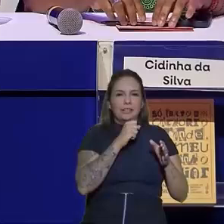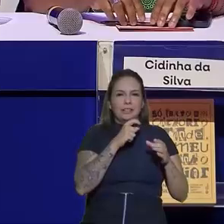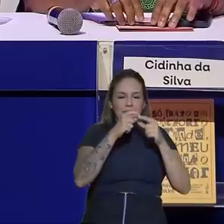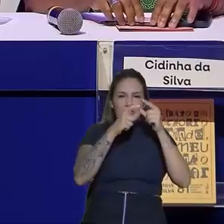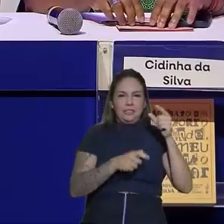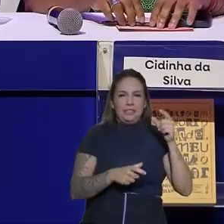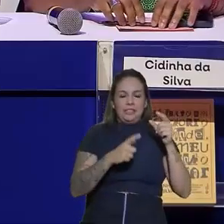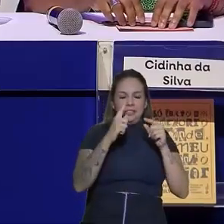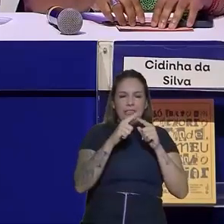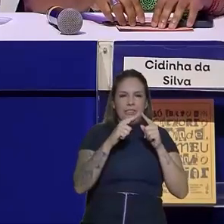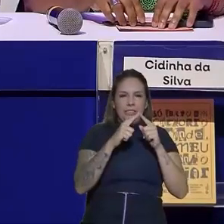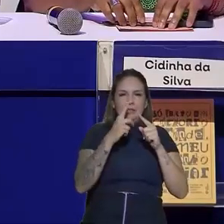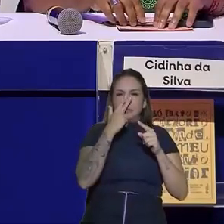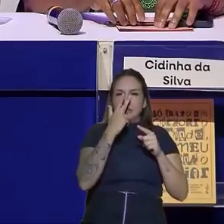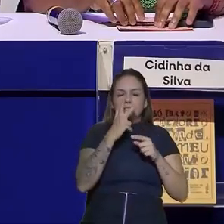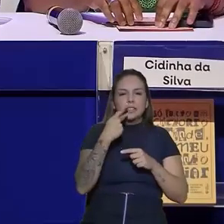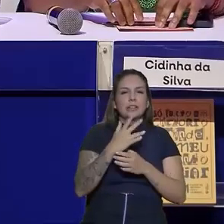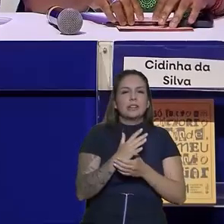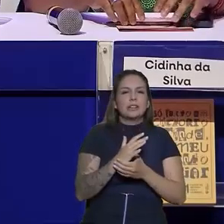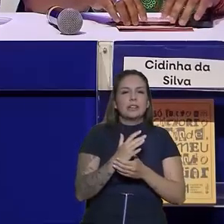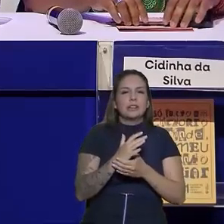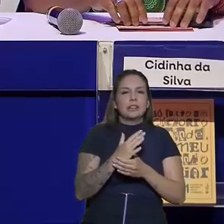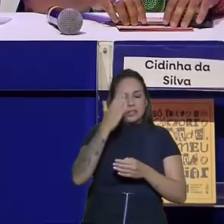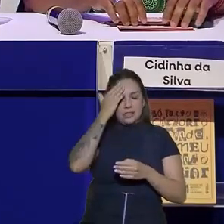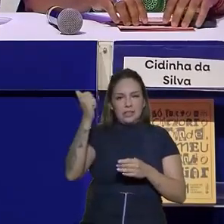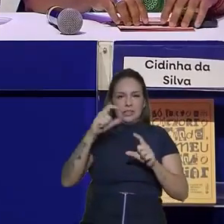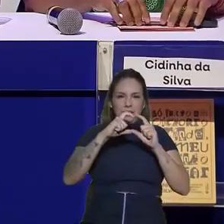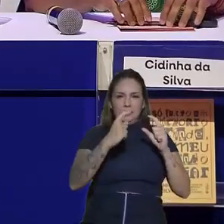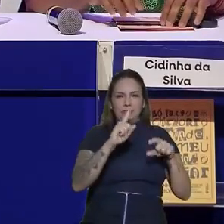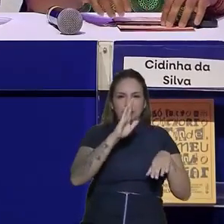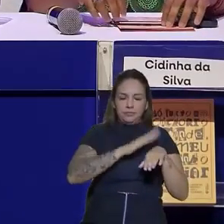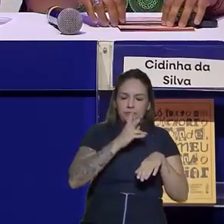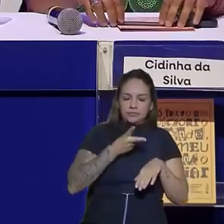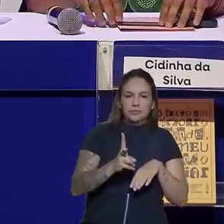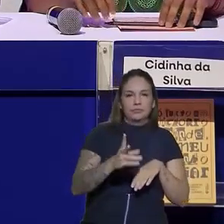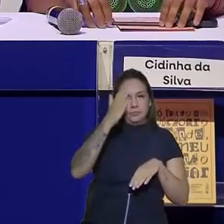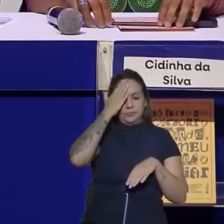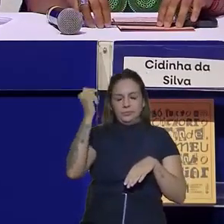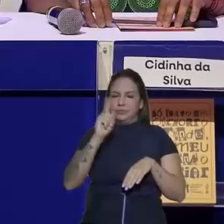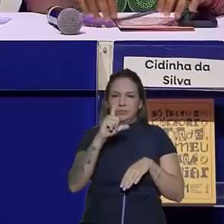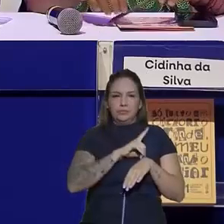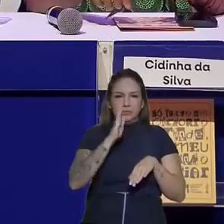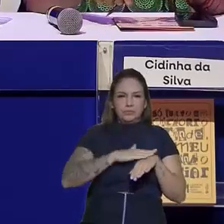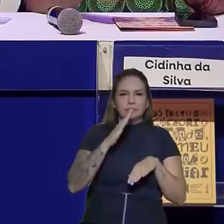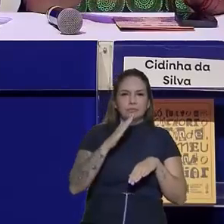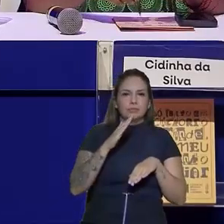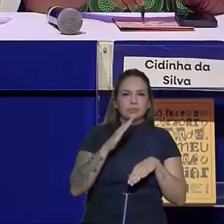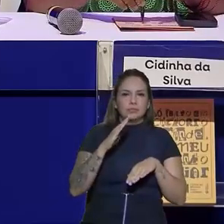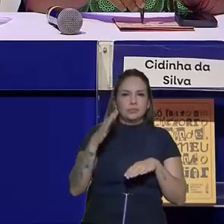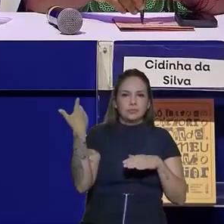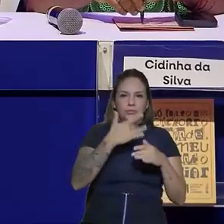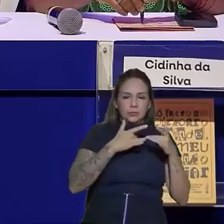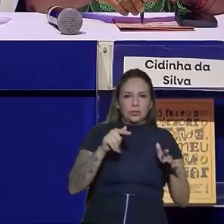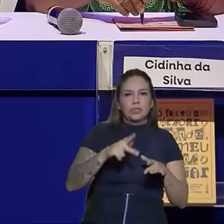com o dedo, parecendo dizer: sei que o rótulo já não é mais o mesmo, sei que nem existe mais, mas nos